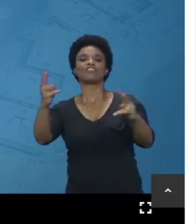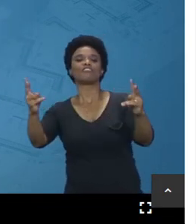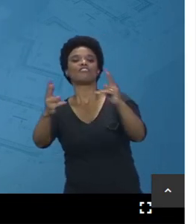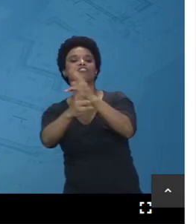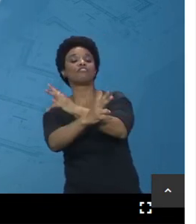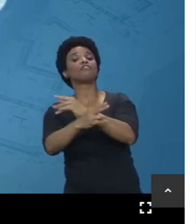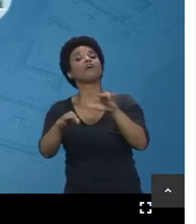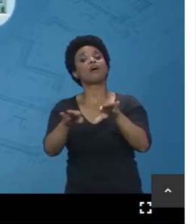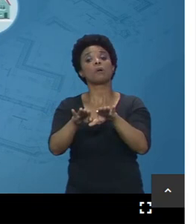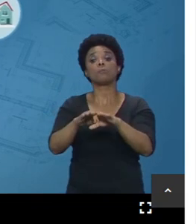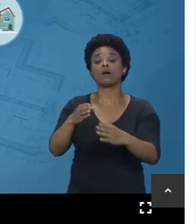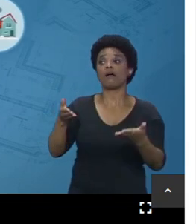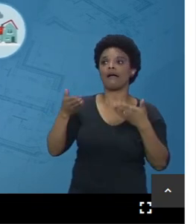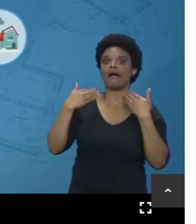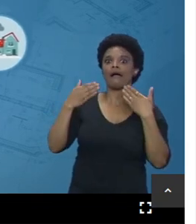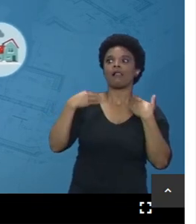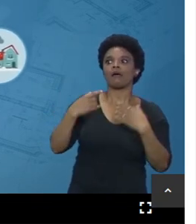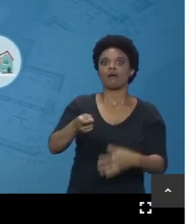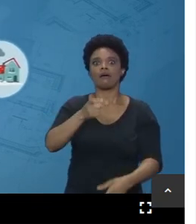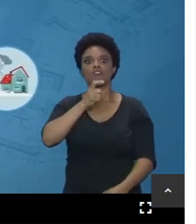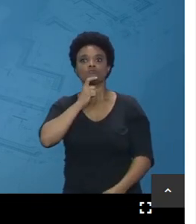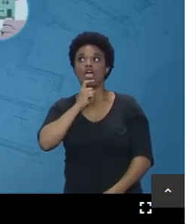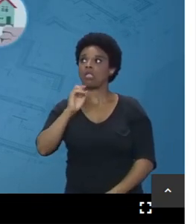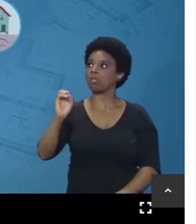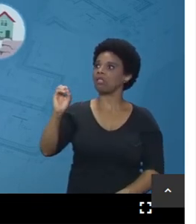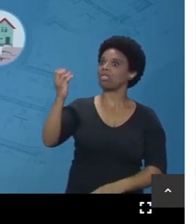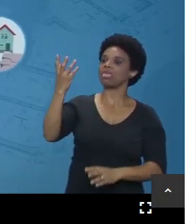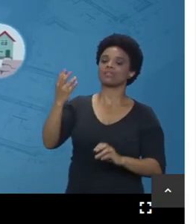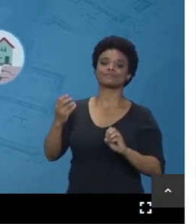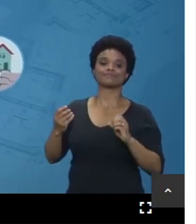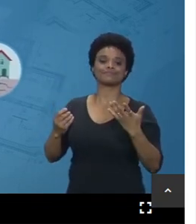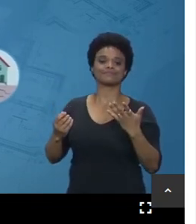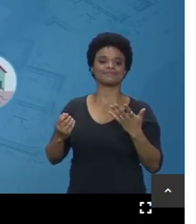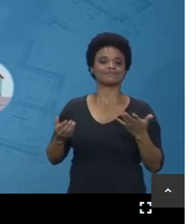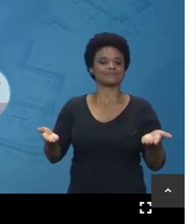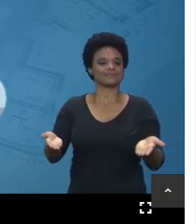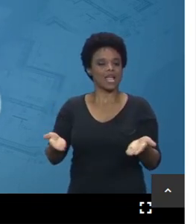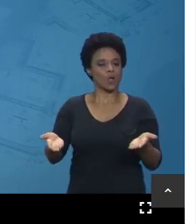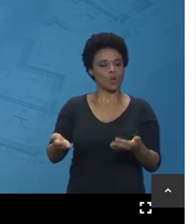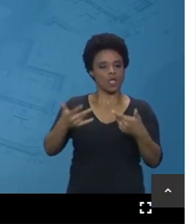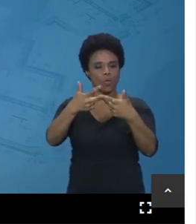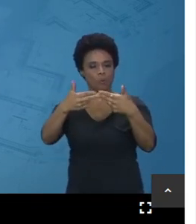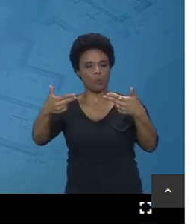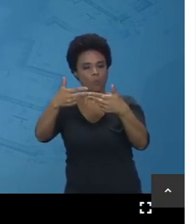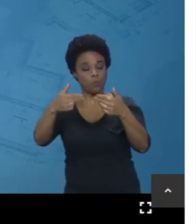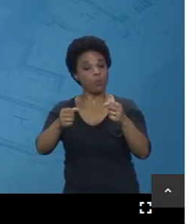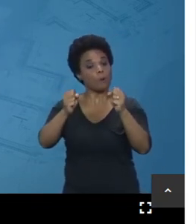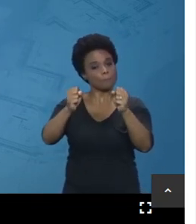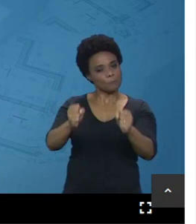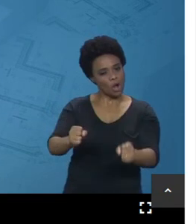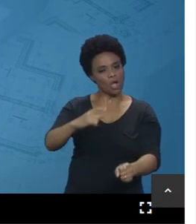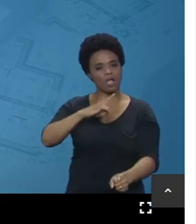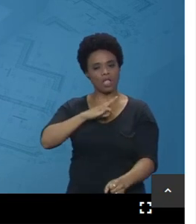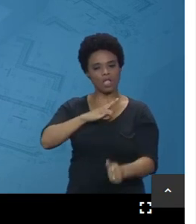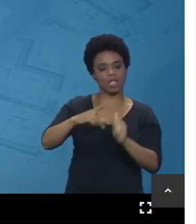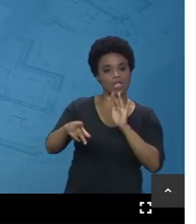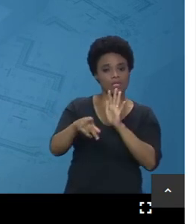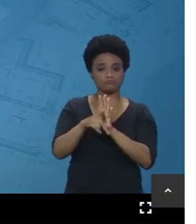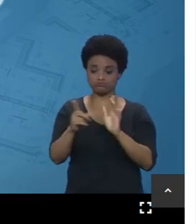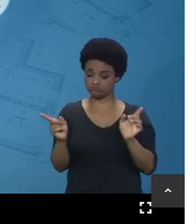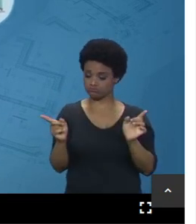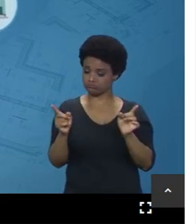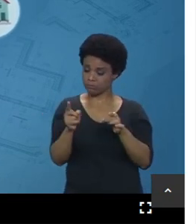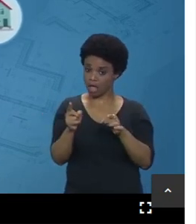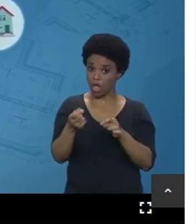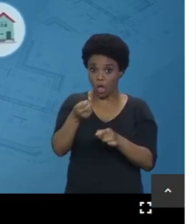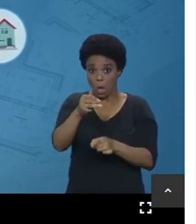da temperatura e as cargas acidentais. Por fim, as ações excepcionais têm atuações extremamente curtas e